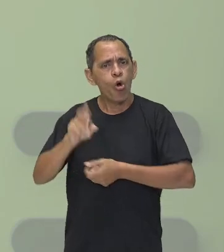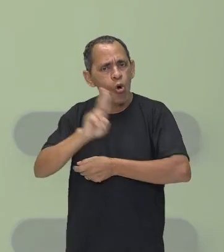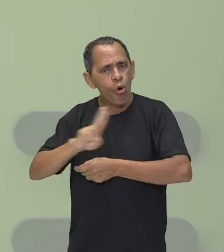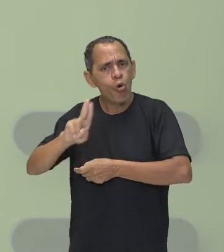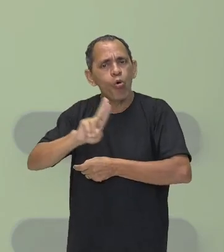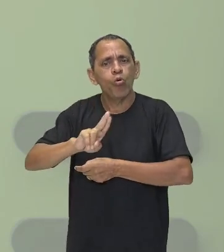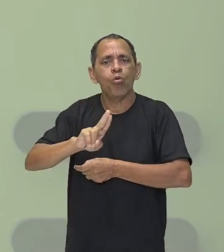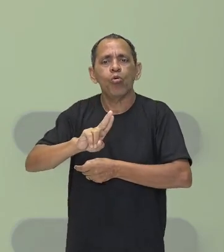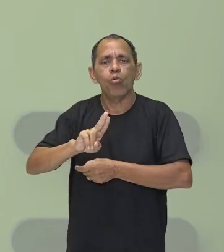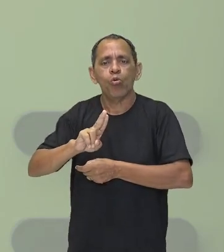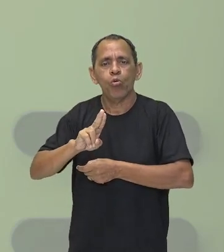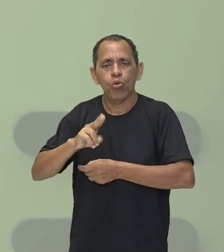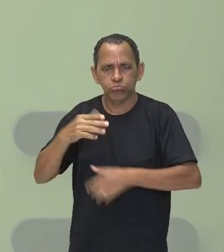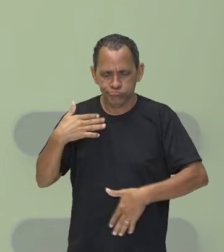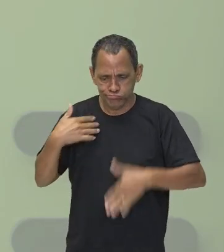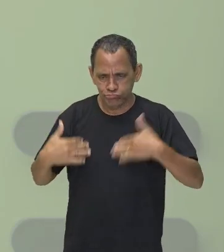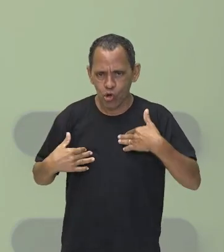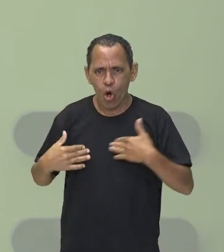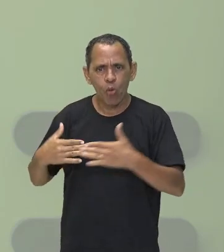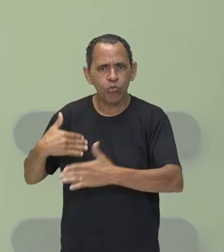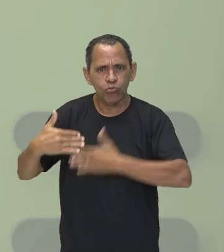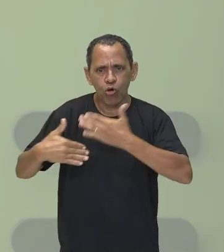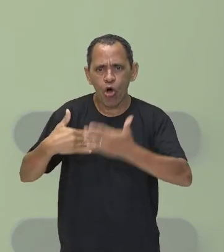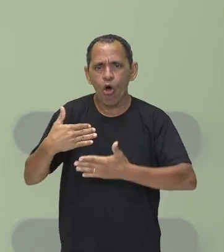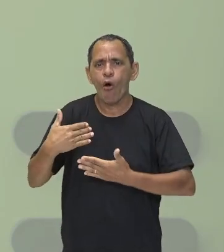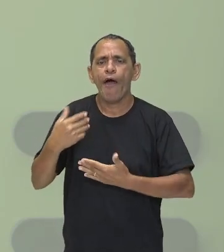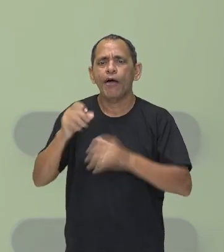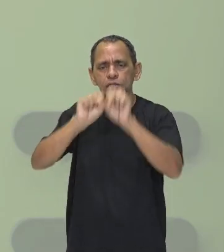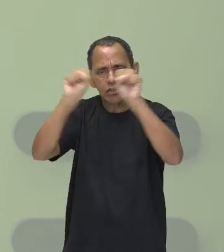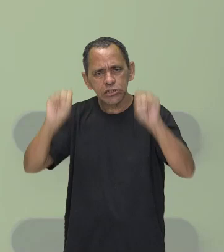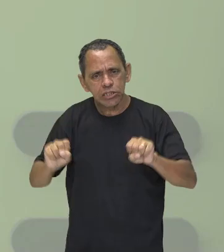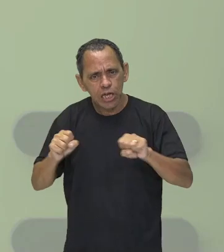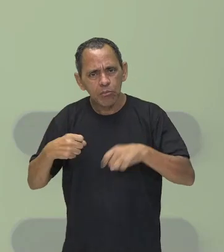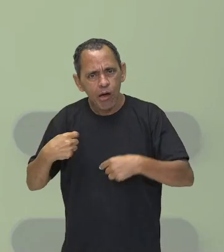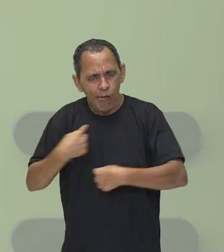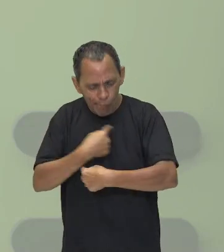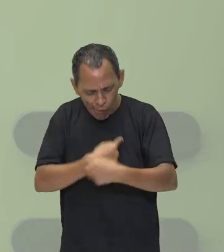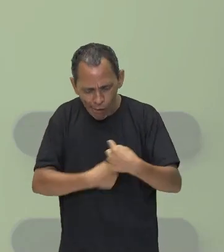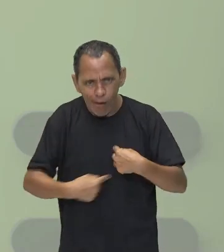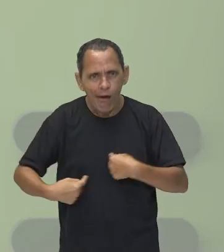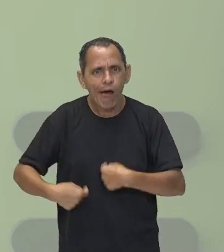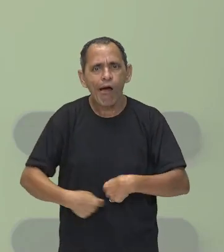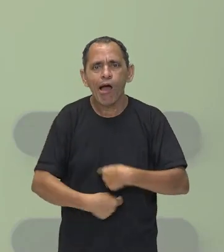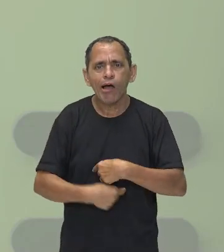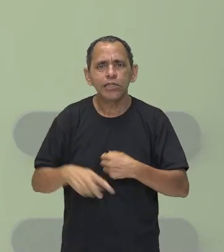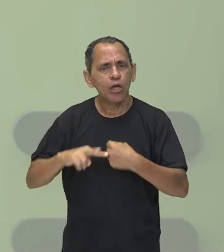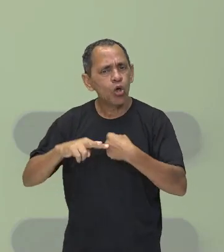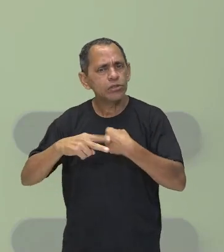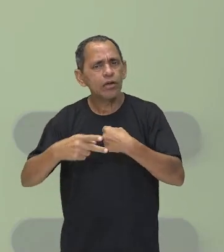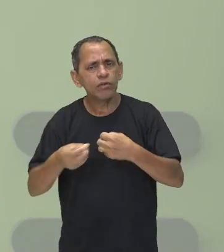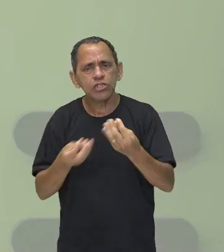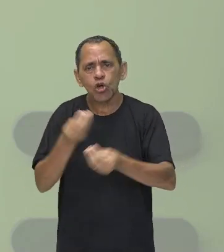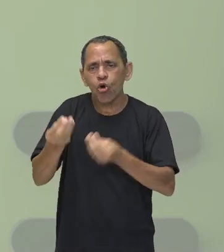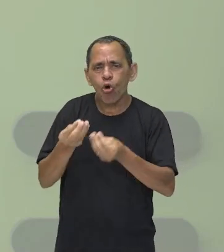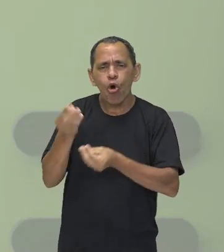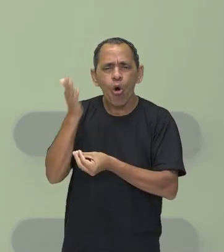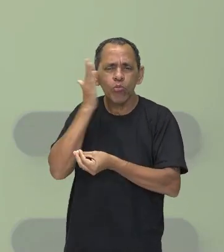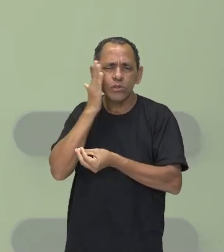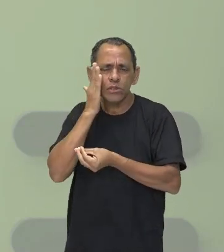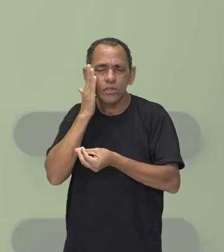corpo pelo processo de sistema digestório, a gente tem como consequência aí o entendimento de como ele funciona